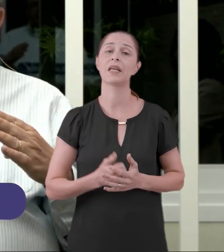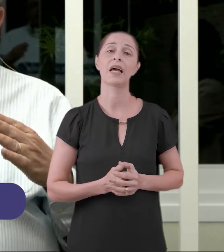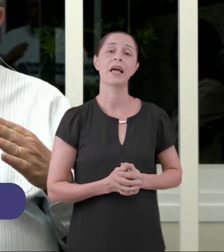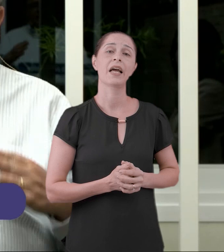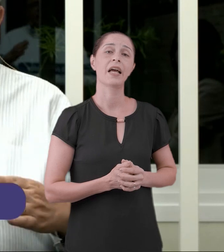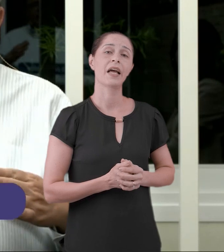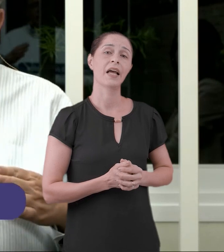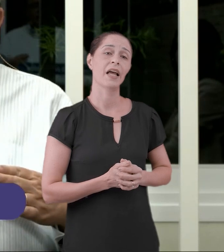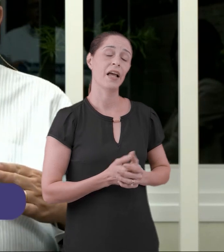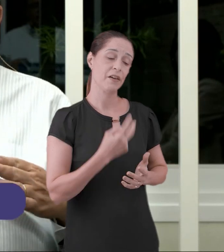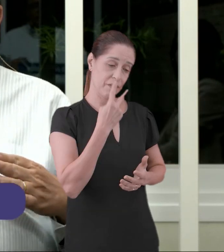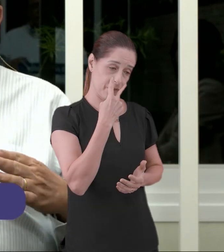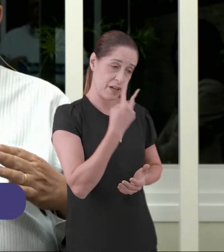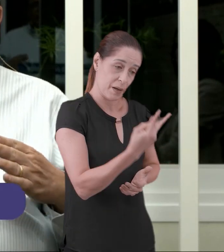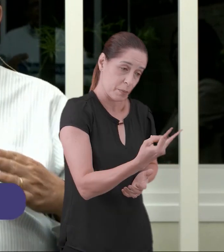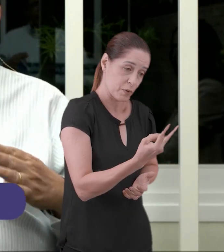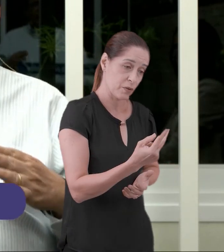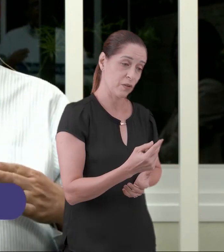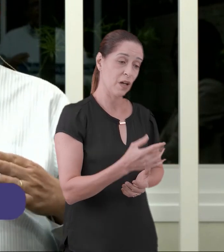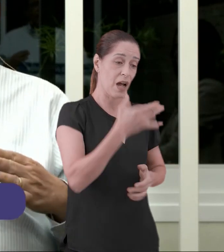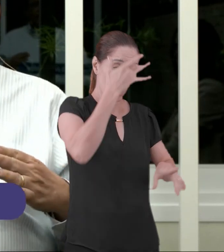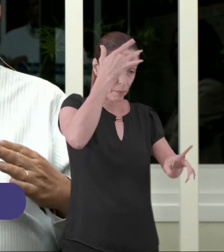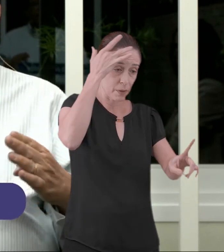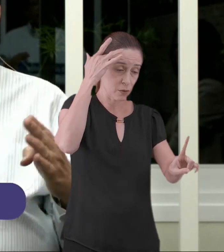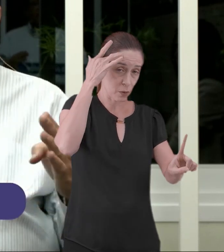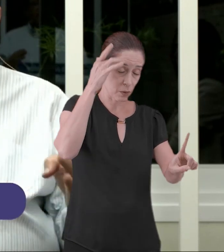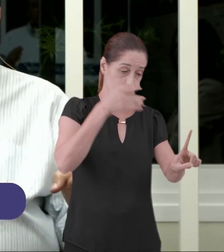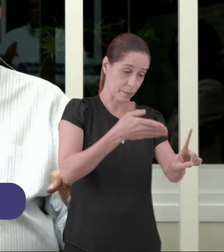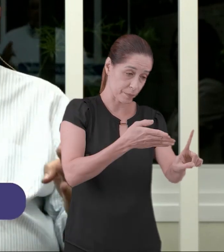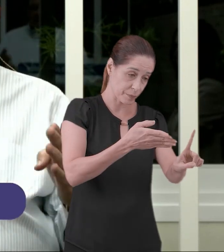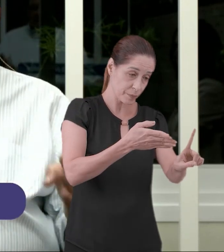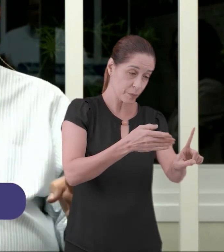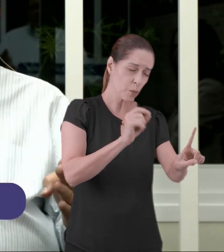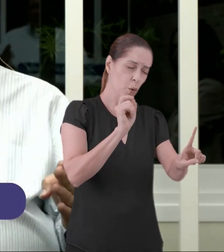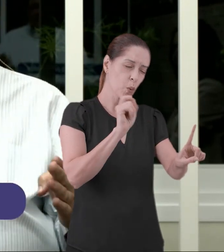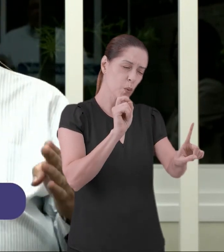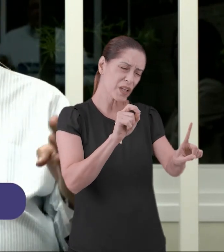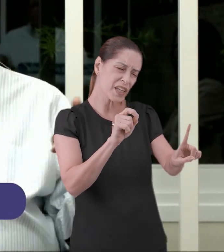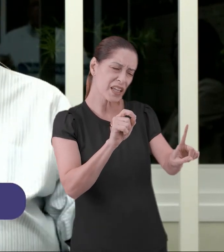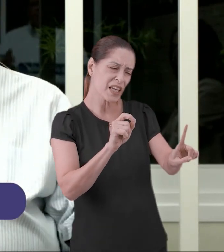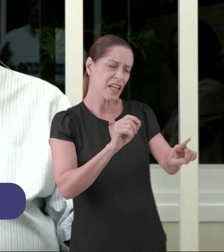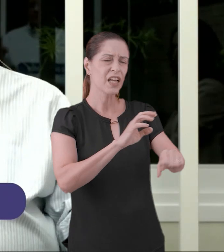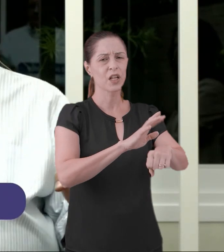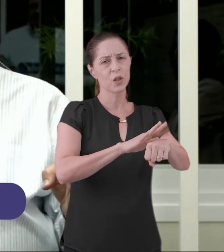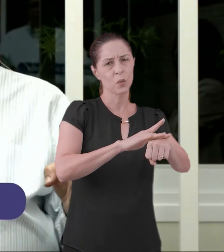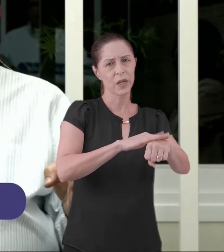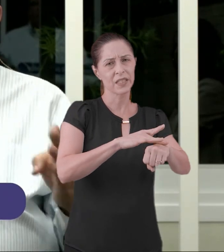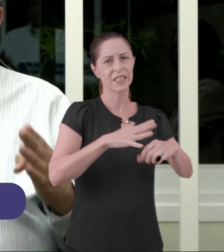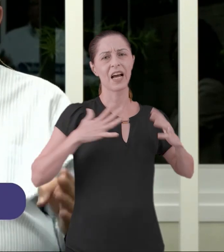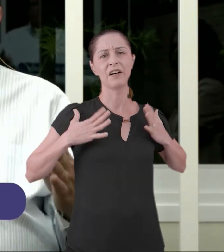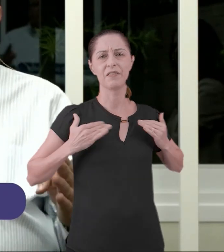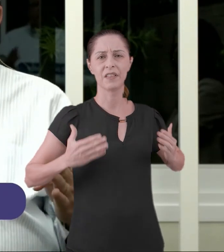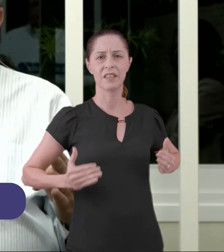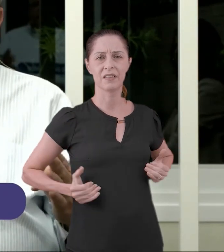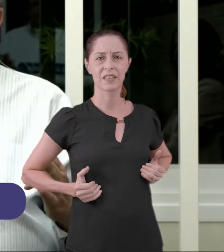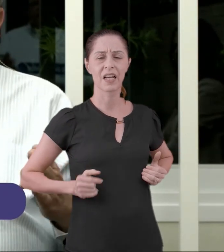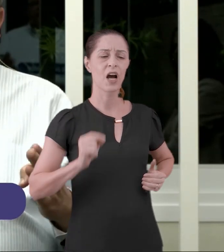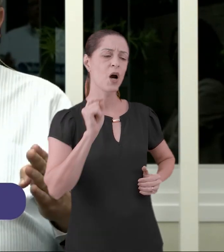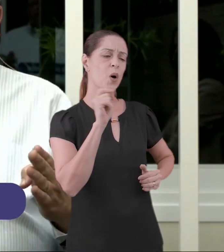esse diagnóstico, né? Aquilo que de fato é uma doença física, uma doença mental, e o que